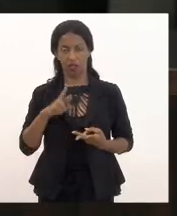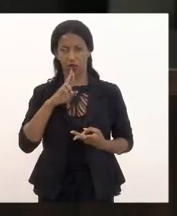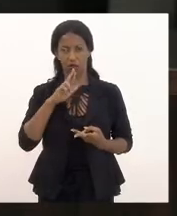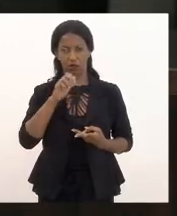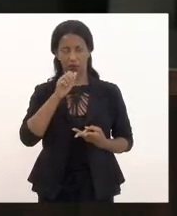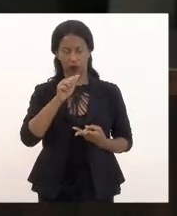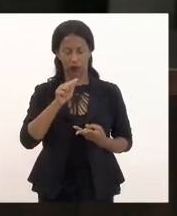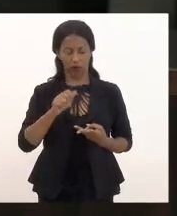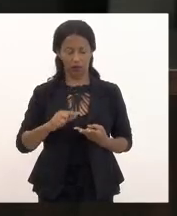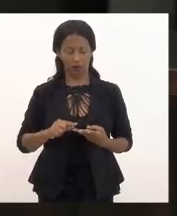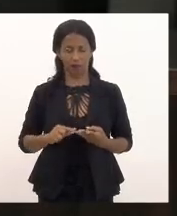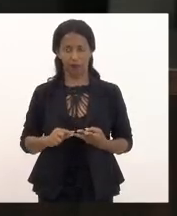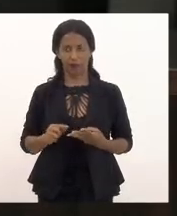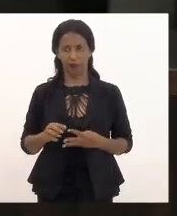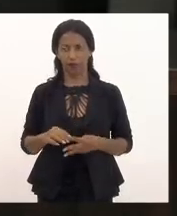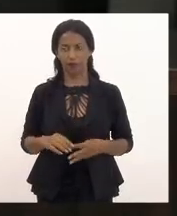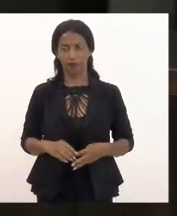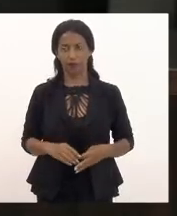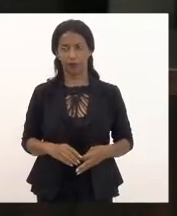Rodrigo Amorim. Eu.